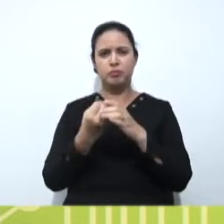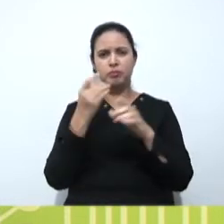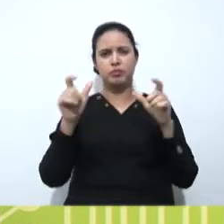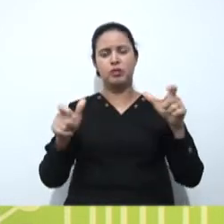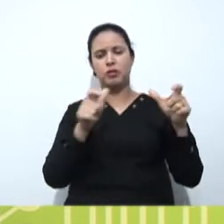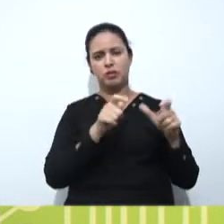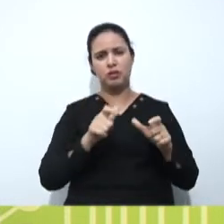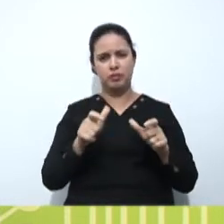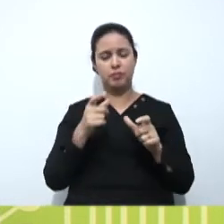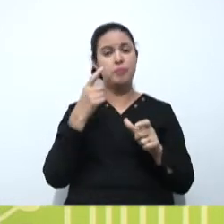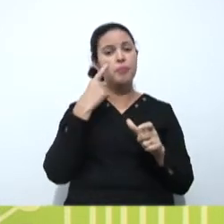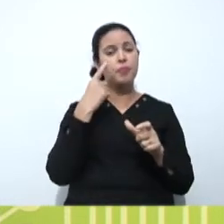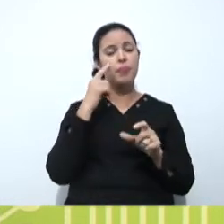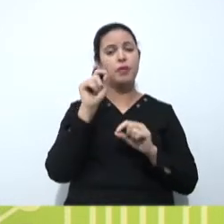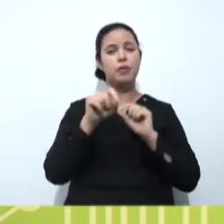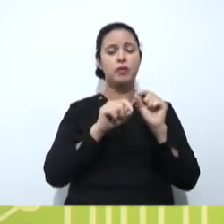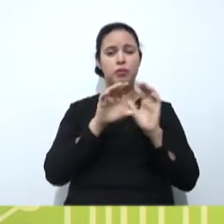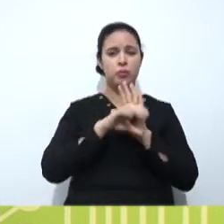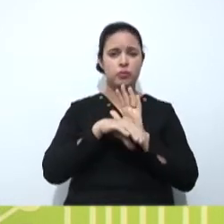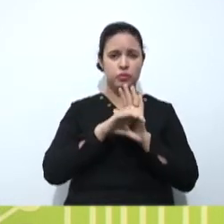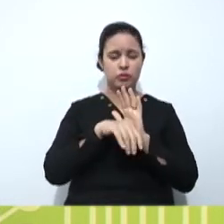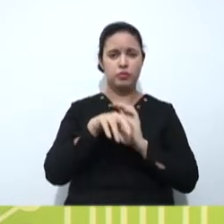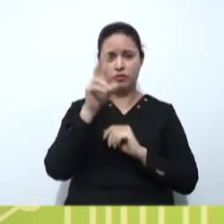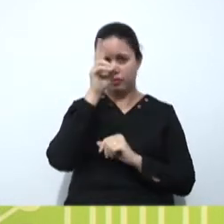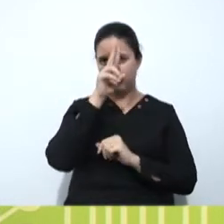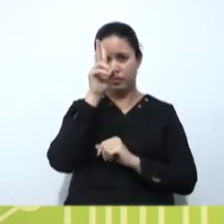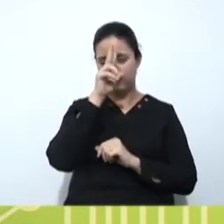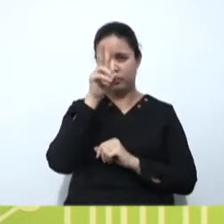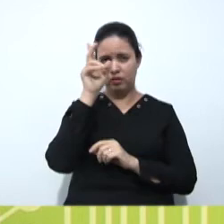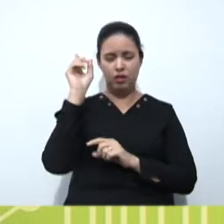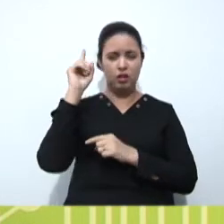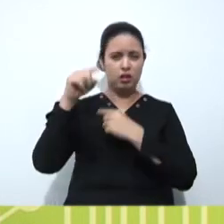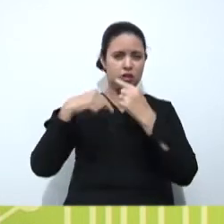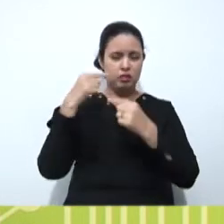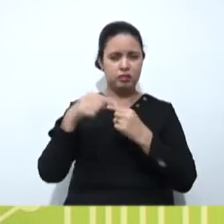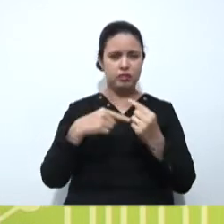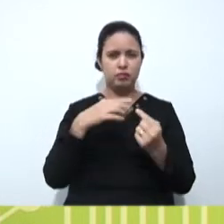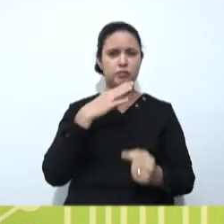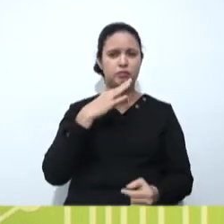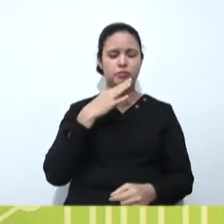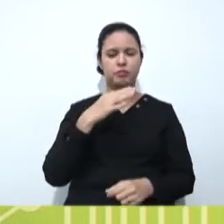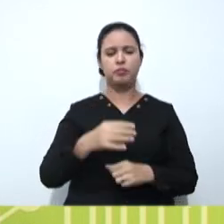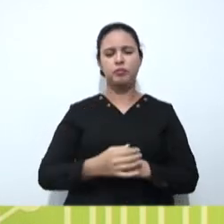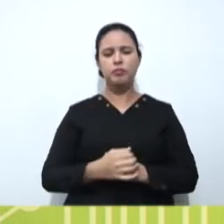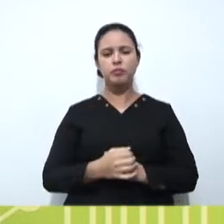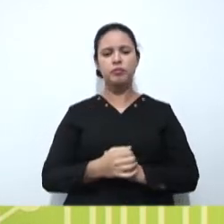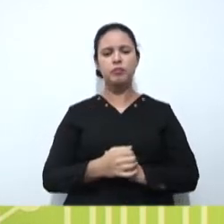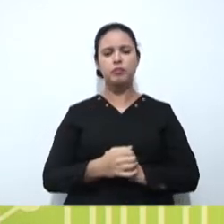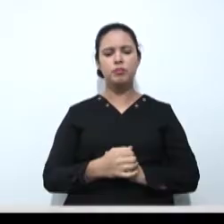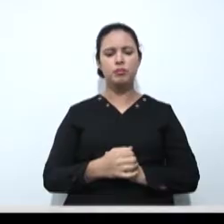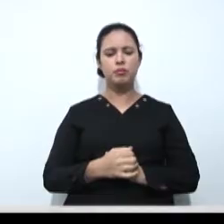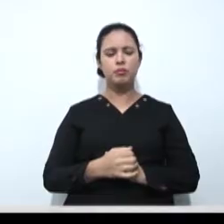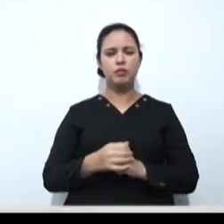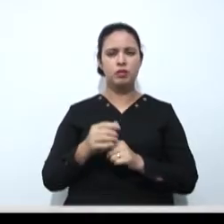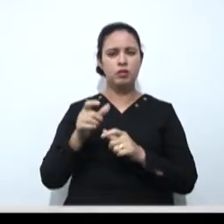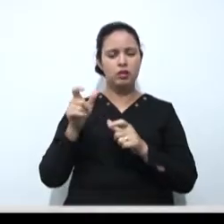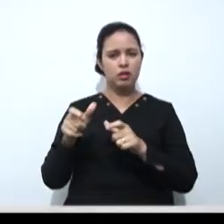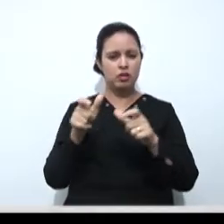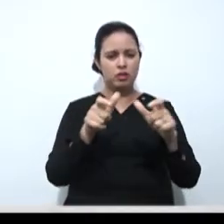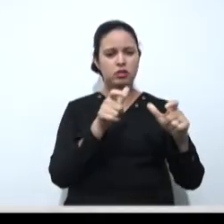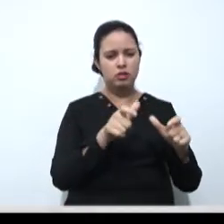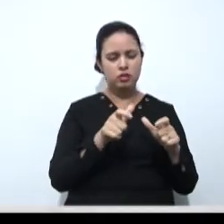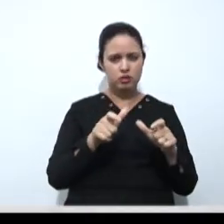verificar o que diz o conceito e revisar, resgatar esse conhecimento. Então, arranjo produtivo local